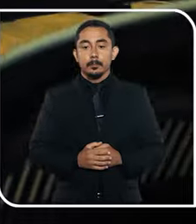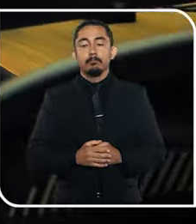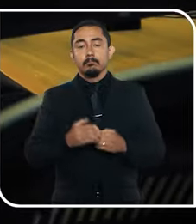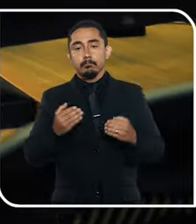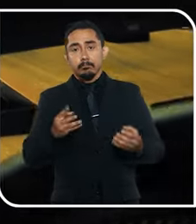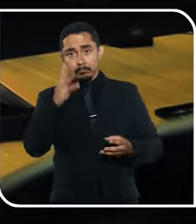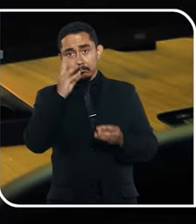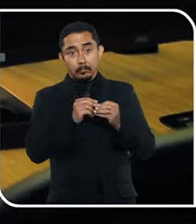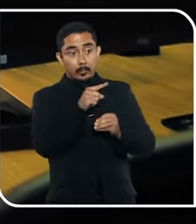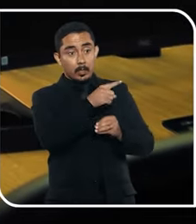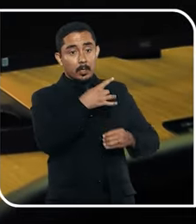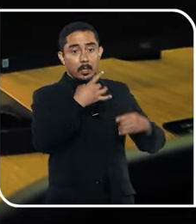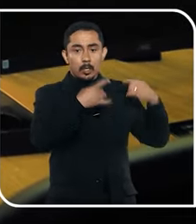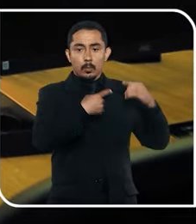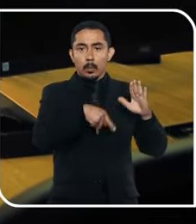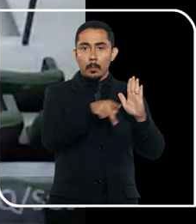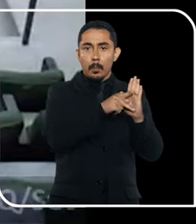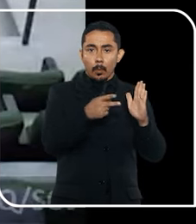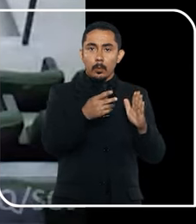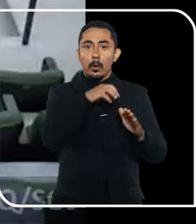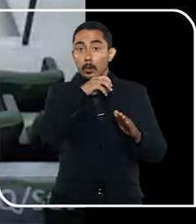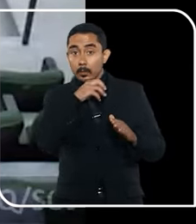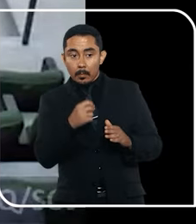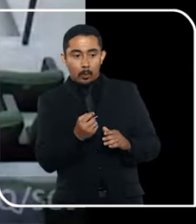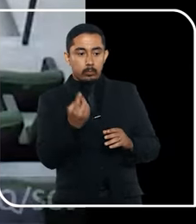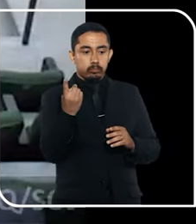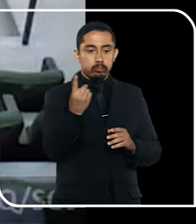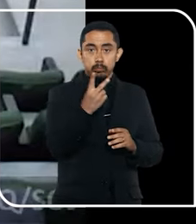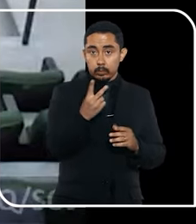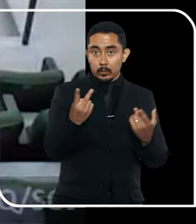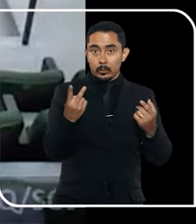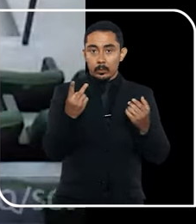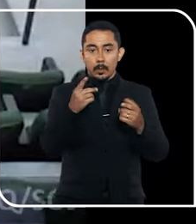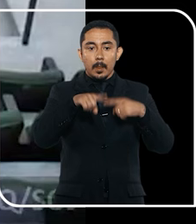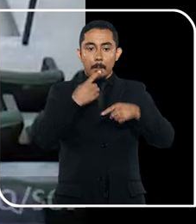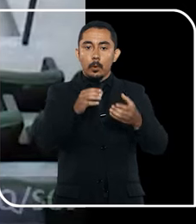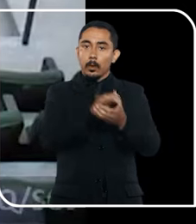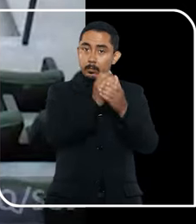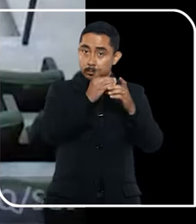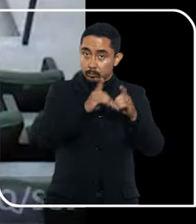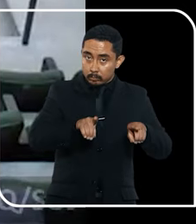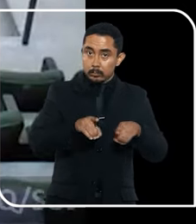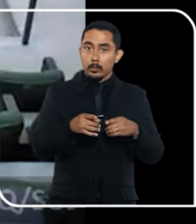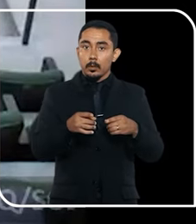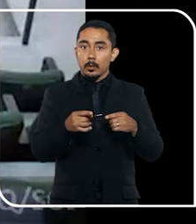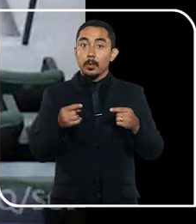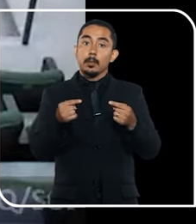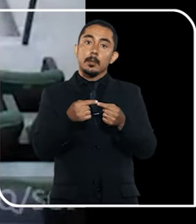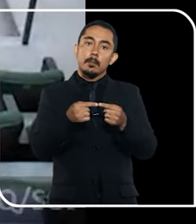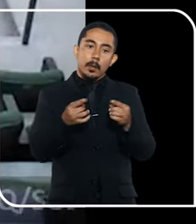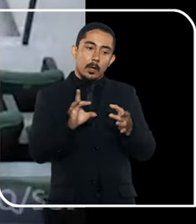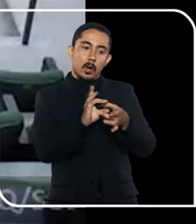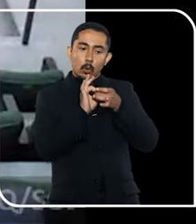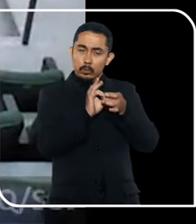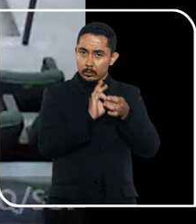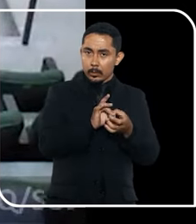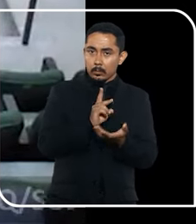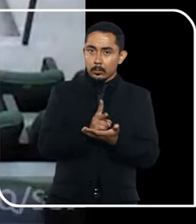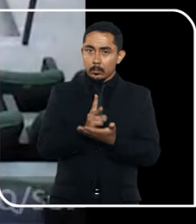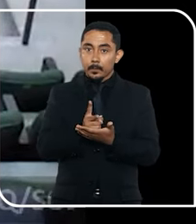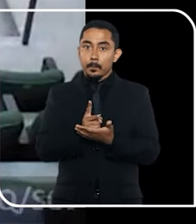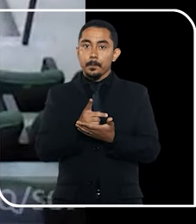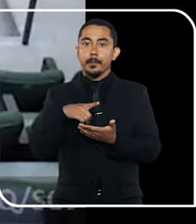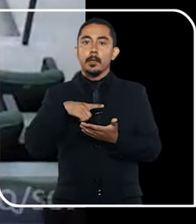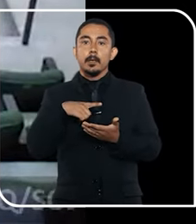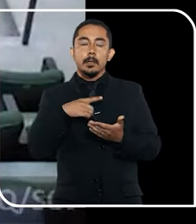Considerando que na disputa por um animal de estimação entre duas pessoas, após o término de um casamento e de uma união estável,